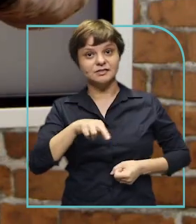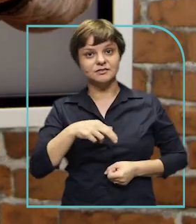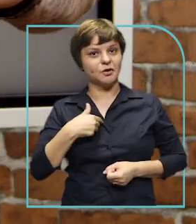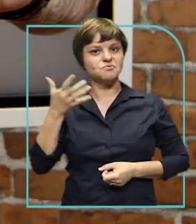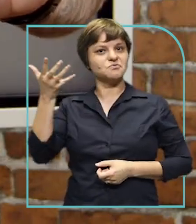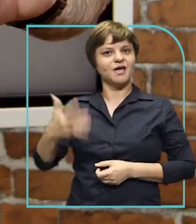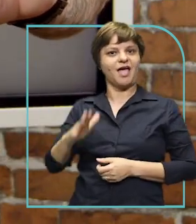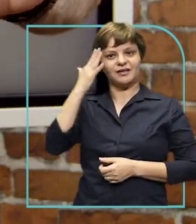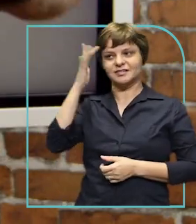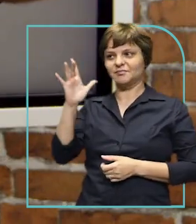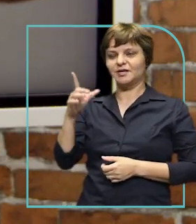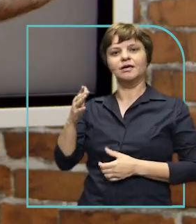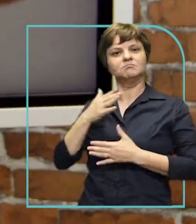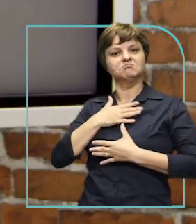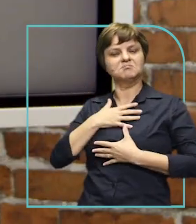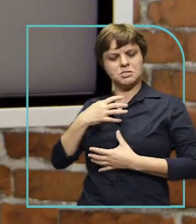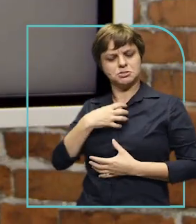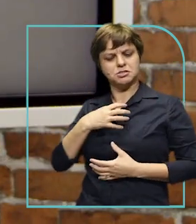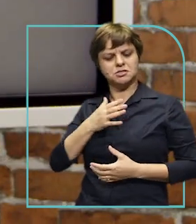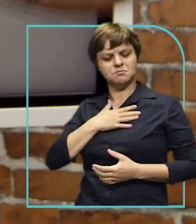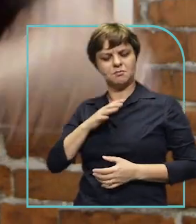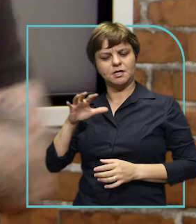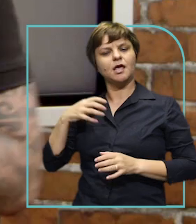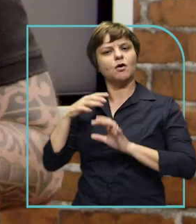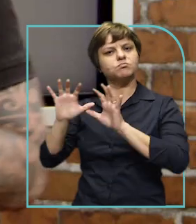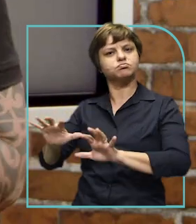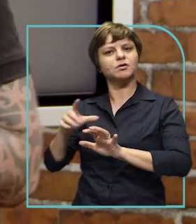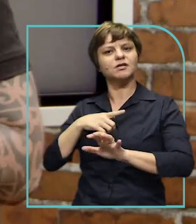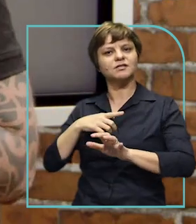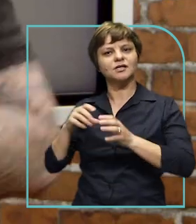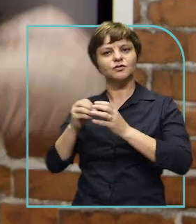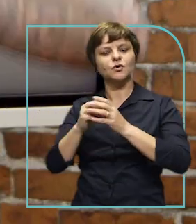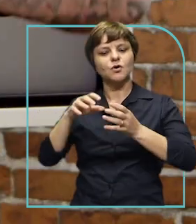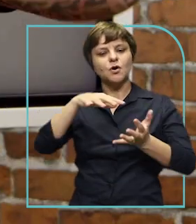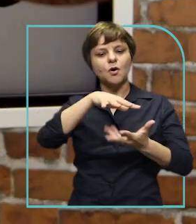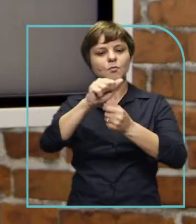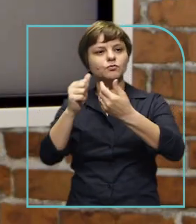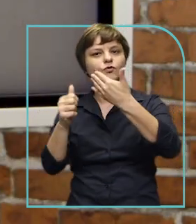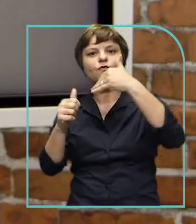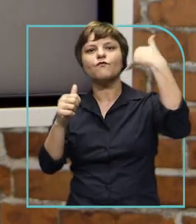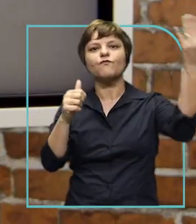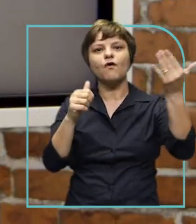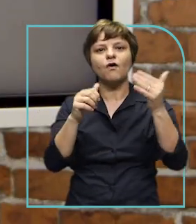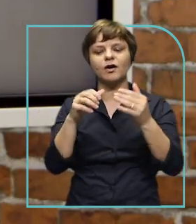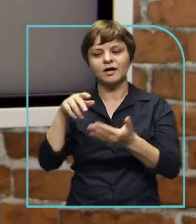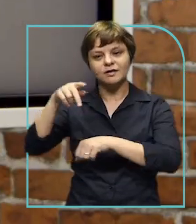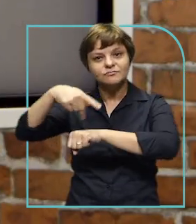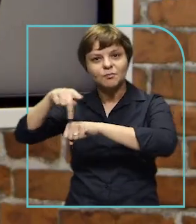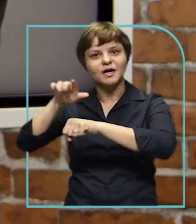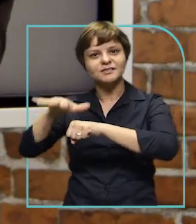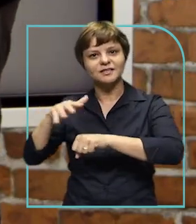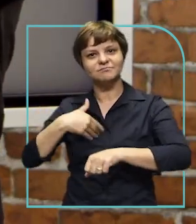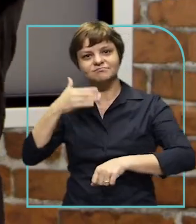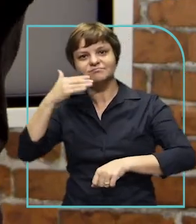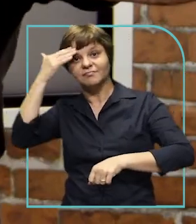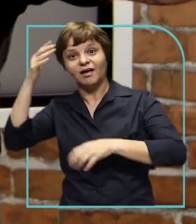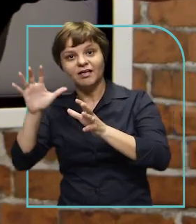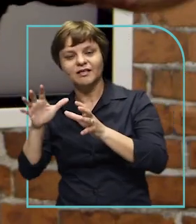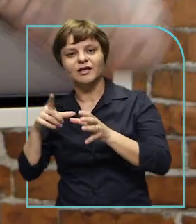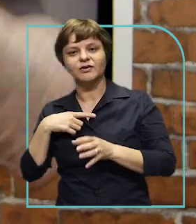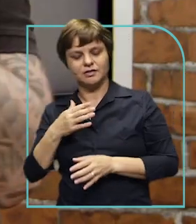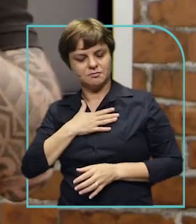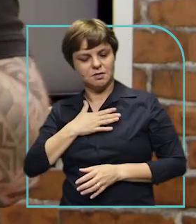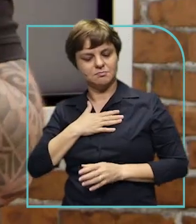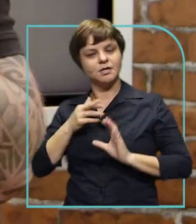eu não quero saber se isso faz sentido para o mundo ocidental. Se isso faz sentido para vocês aí no mundo ocidental, eu quero